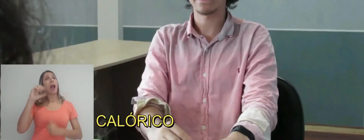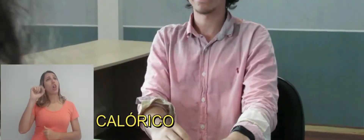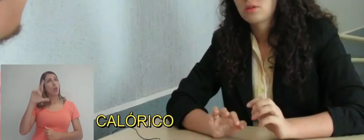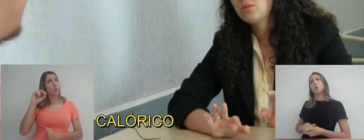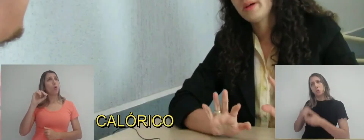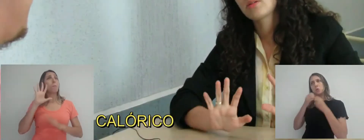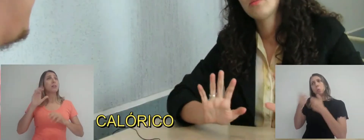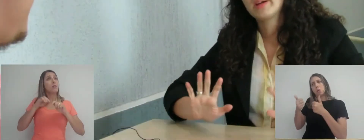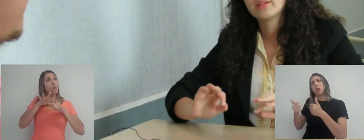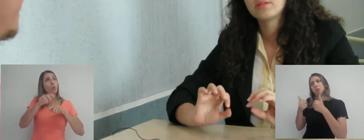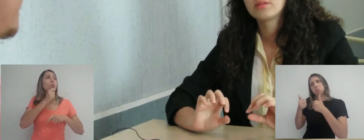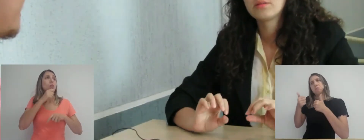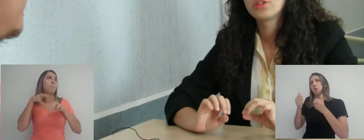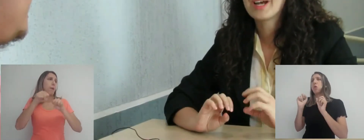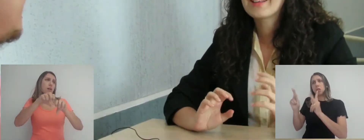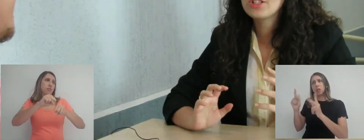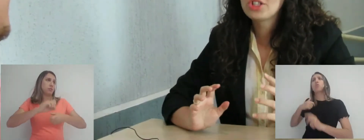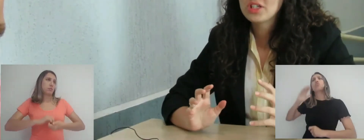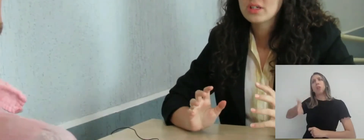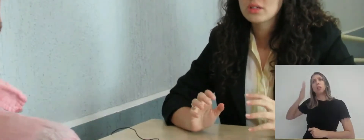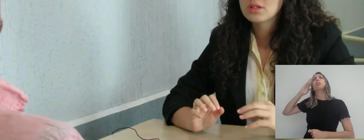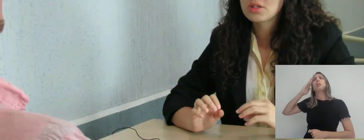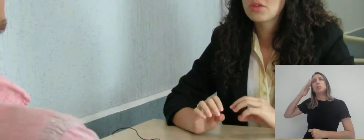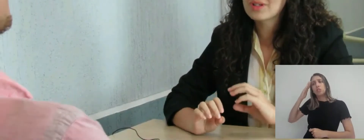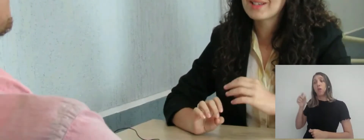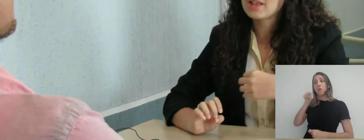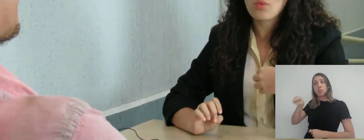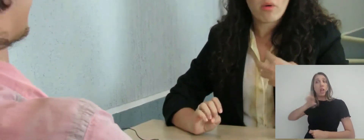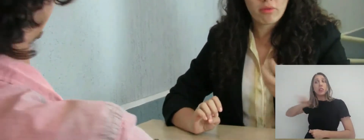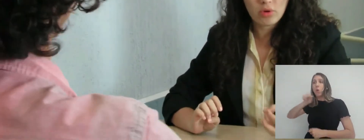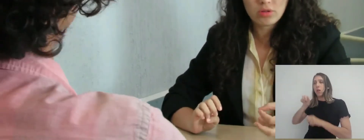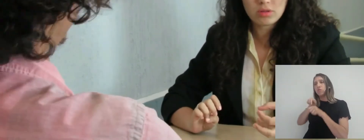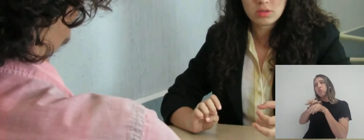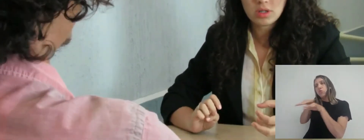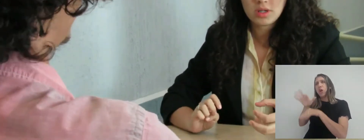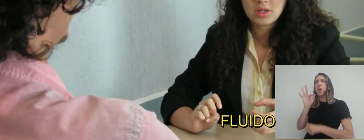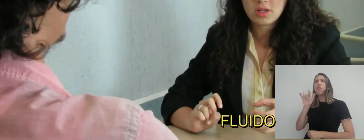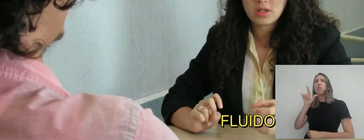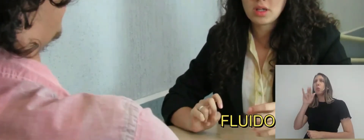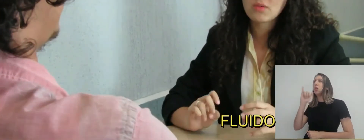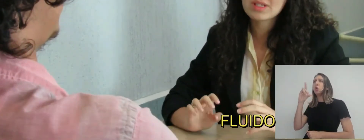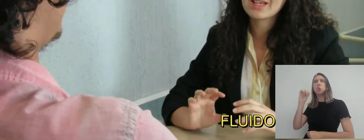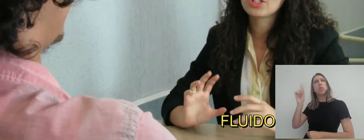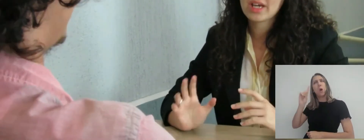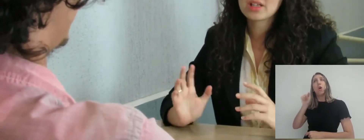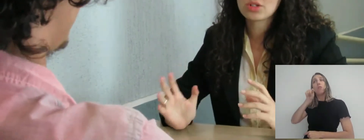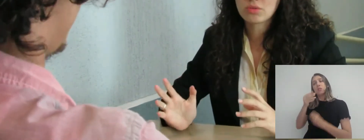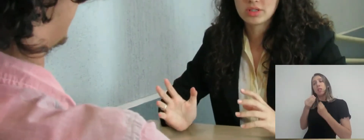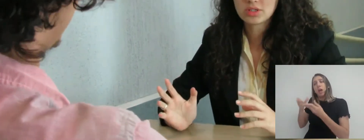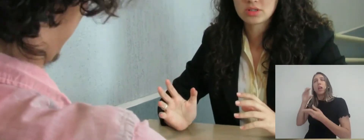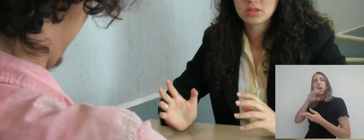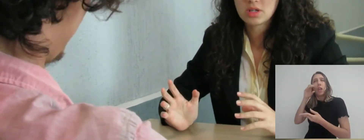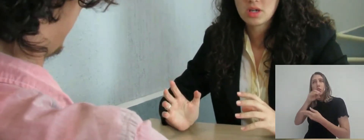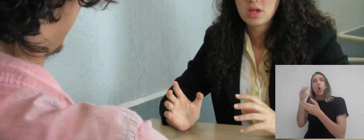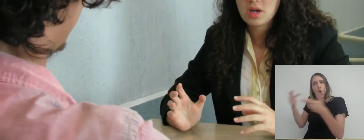massa. Tudo bem, tudo bem. Já entendi que você não é um fluido e que você esquenta